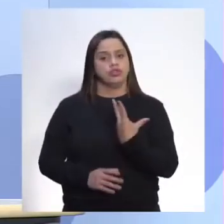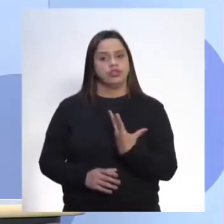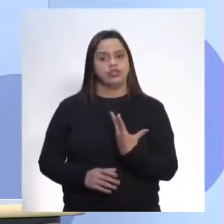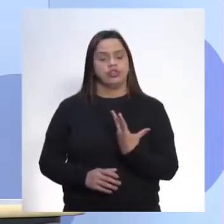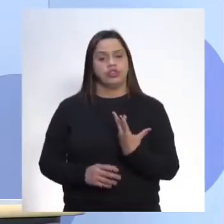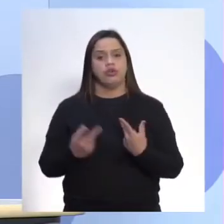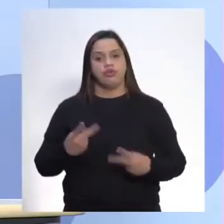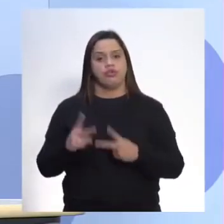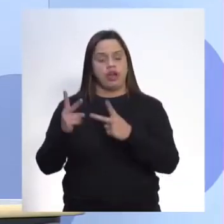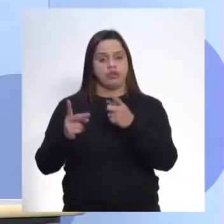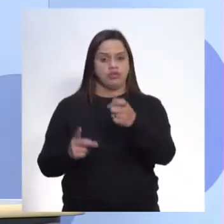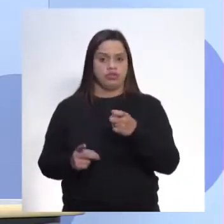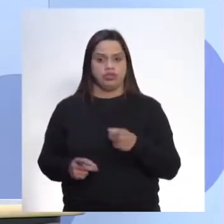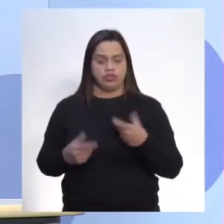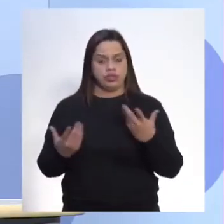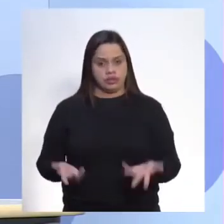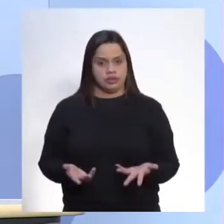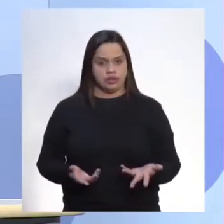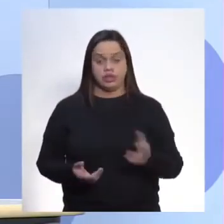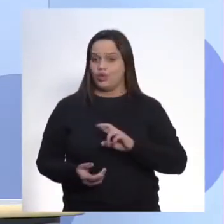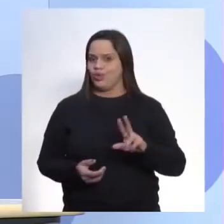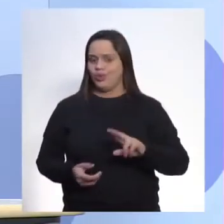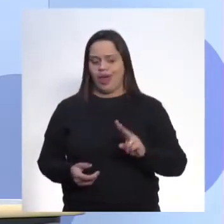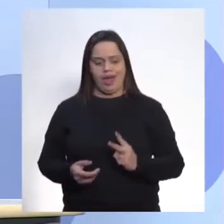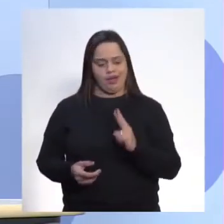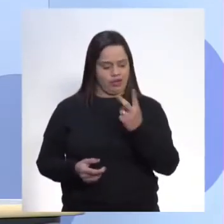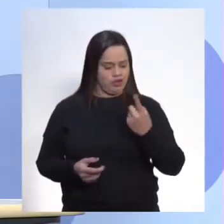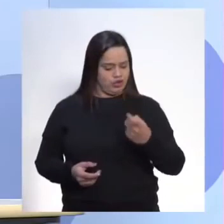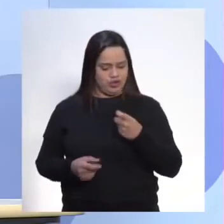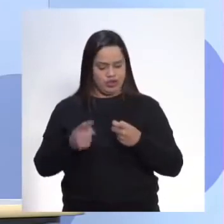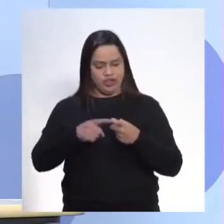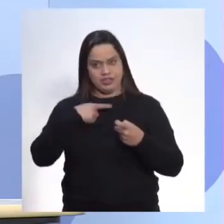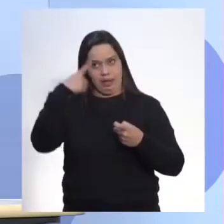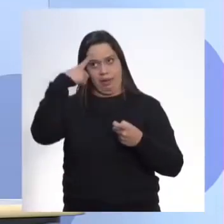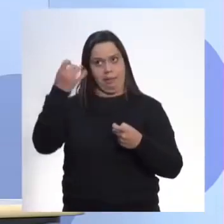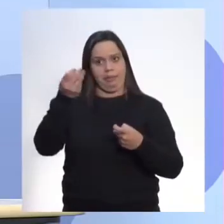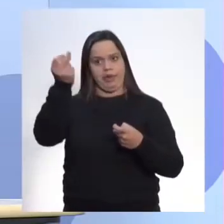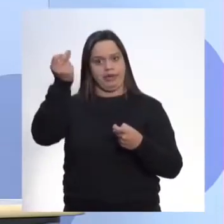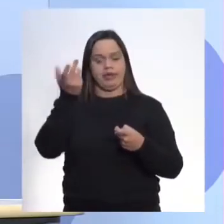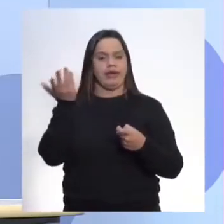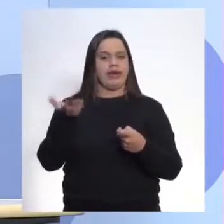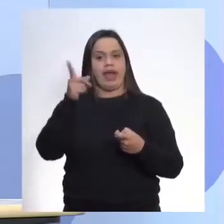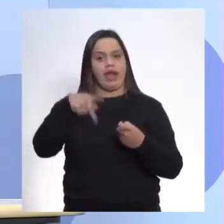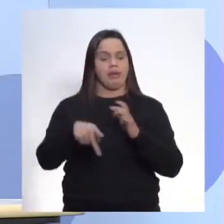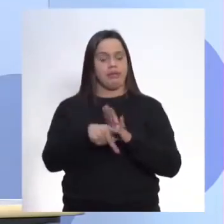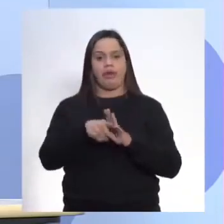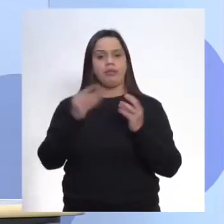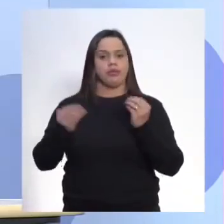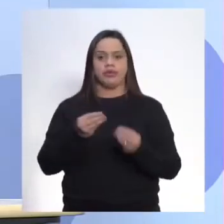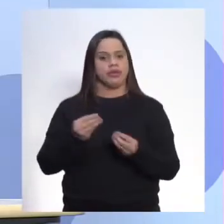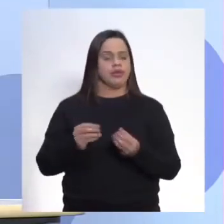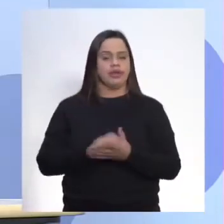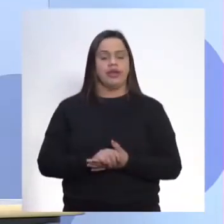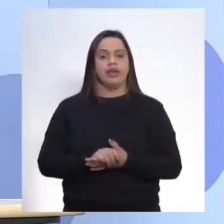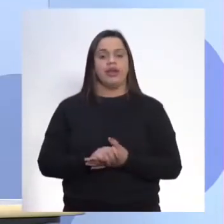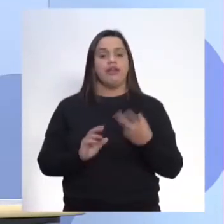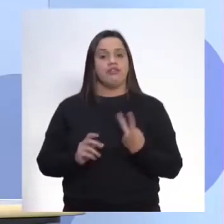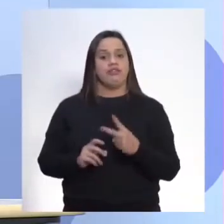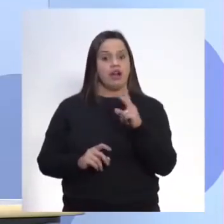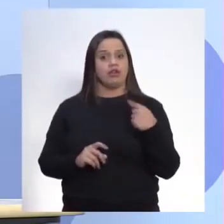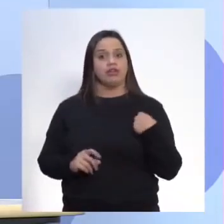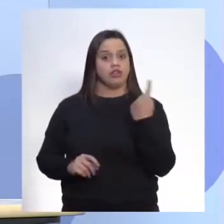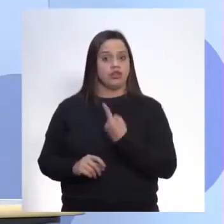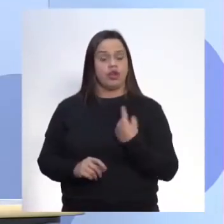de x? Não saiu da nossa cabeça, não é? São termos, né, que nós utilizamos, Osmar. Sim. São valores que